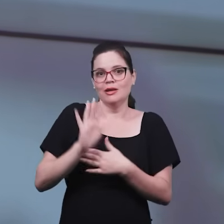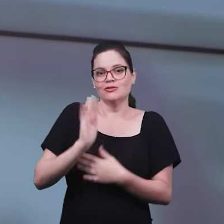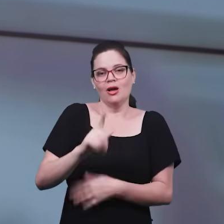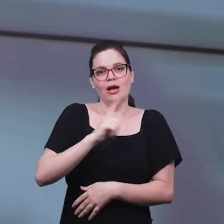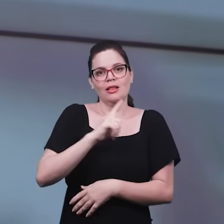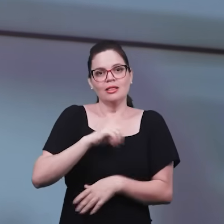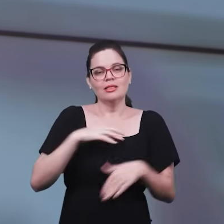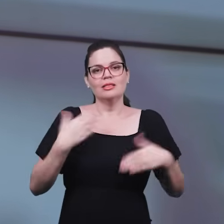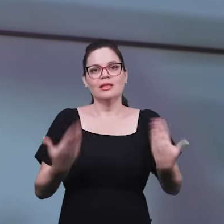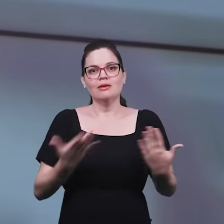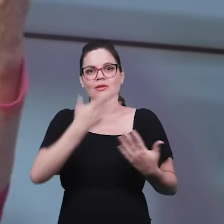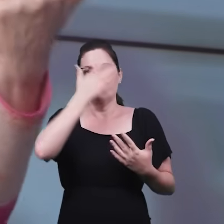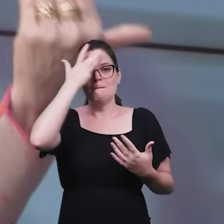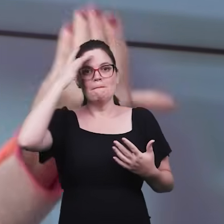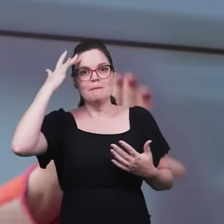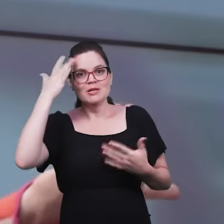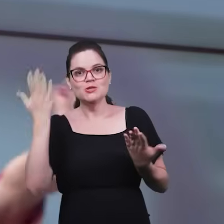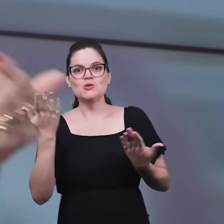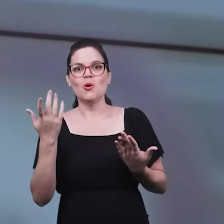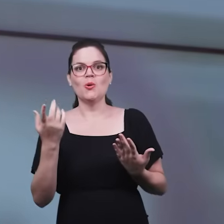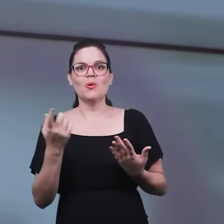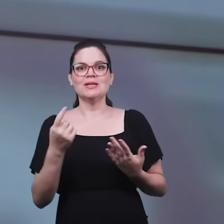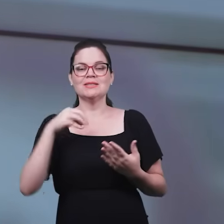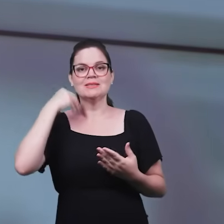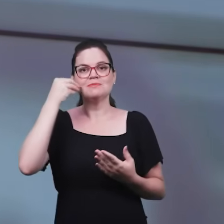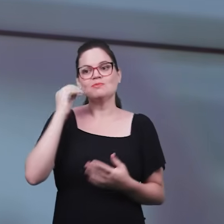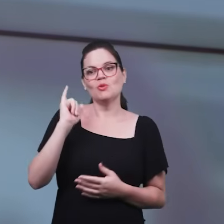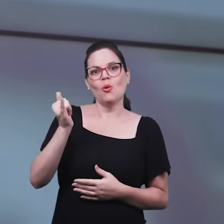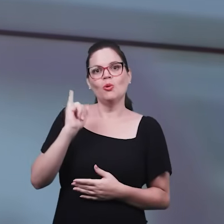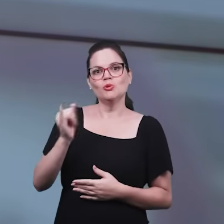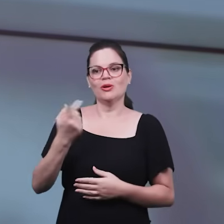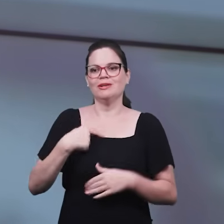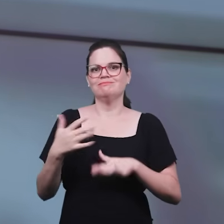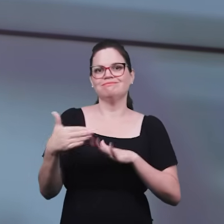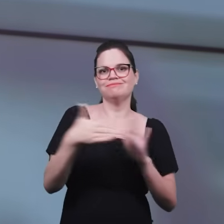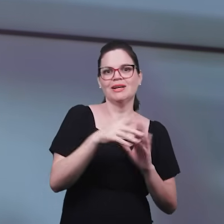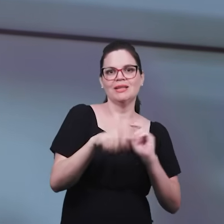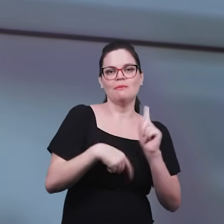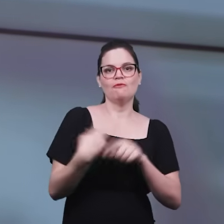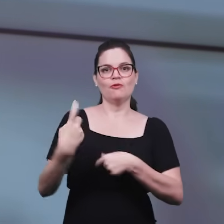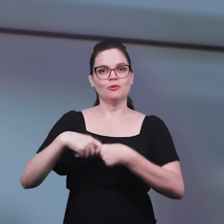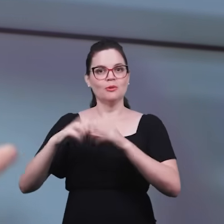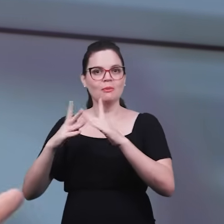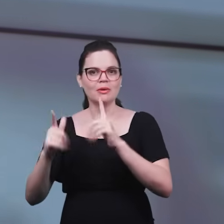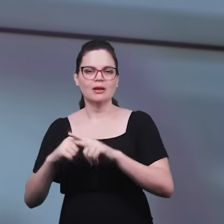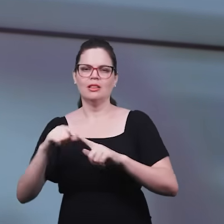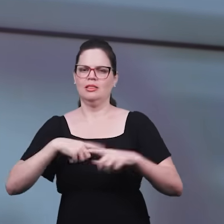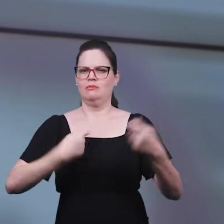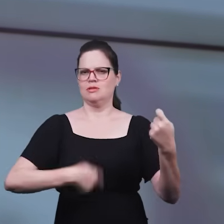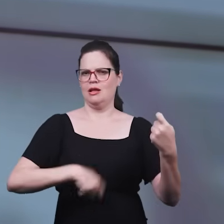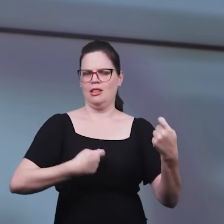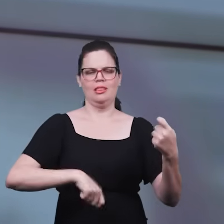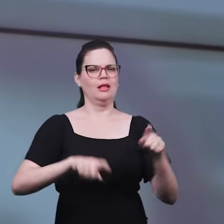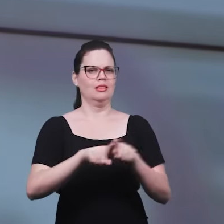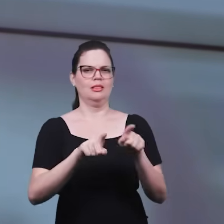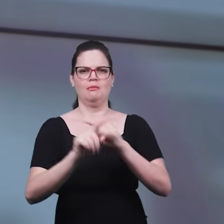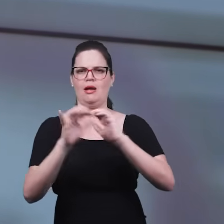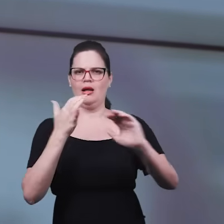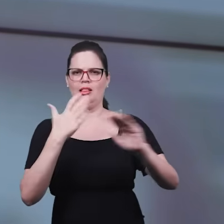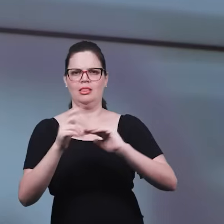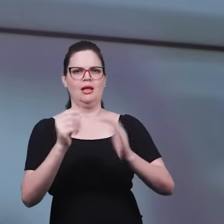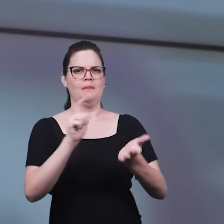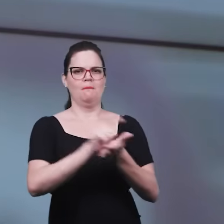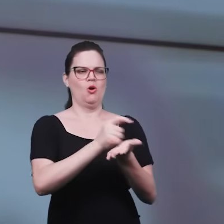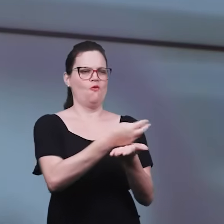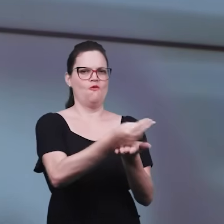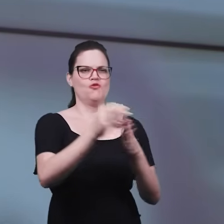teve devolutivo de pessoas que voltaram para a igreja, que estavam afastadas através desse trabalho. Mas nós temos as serenatas, as cantatas, os